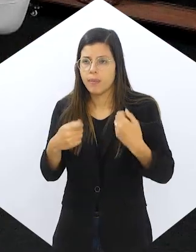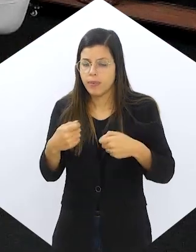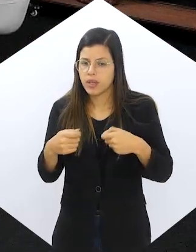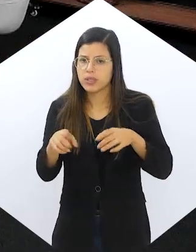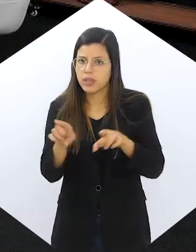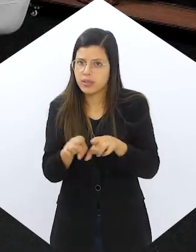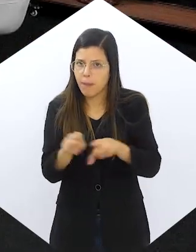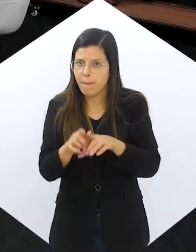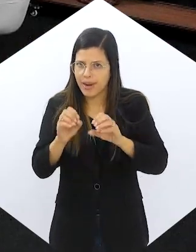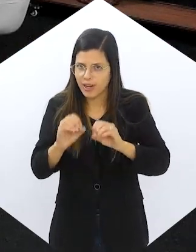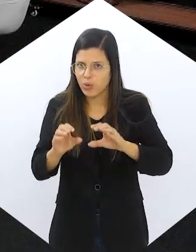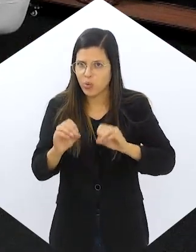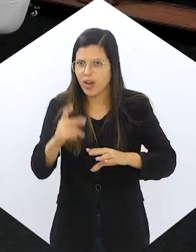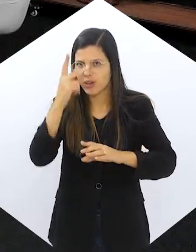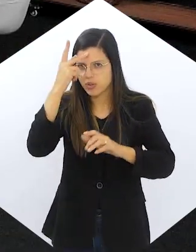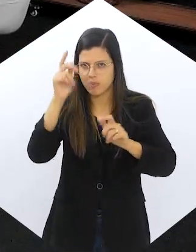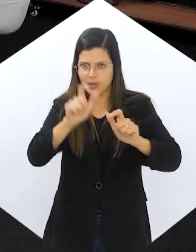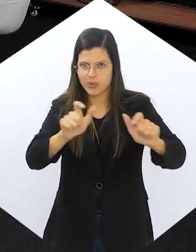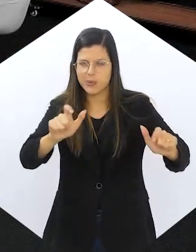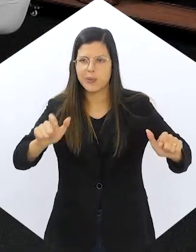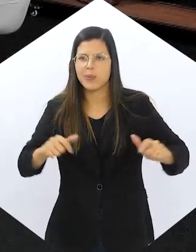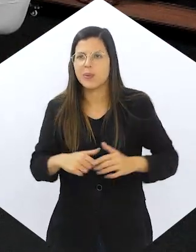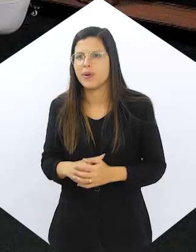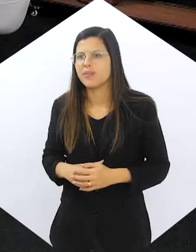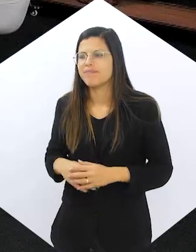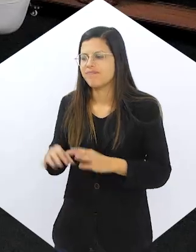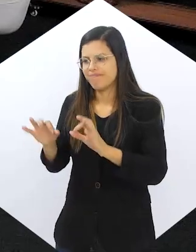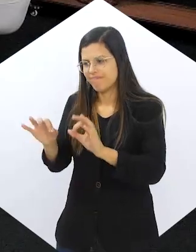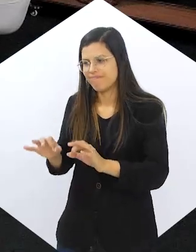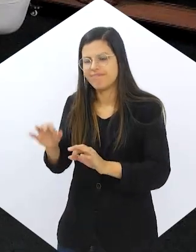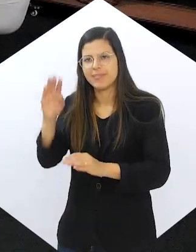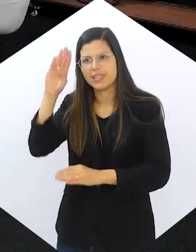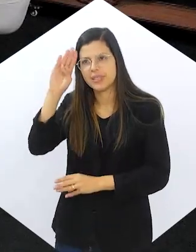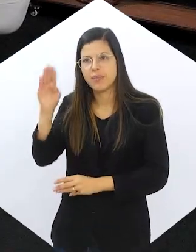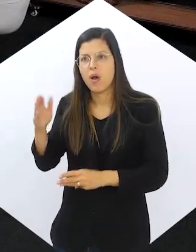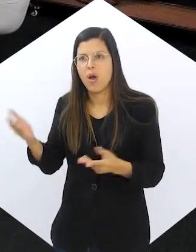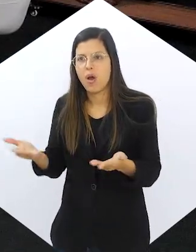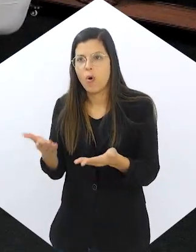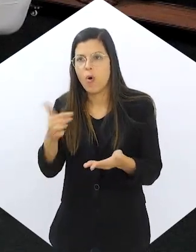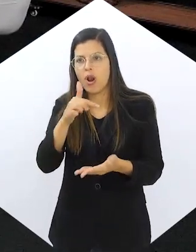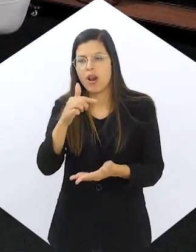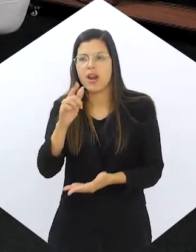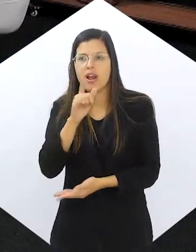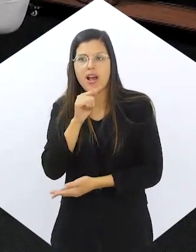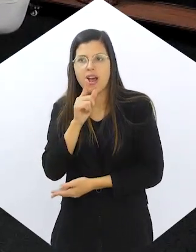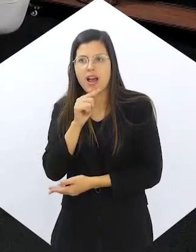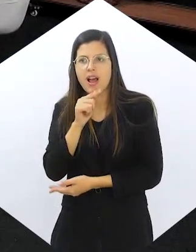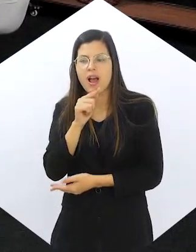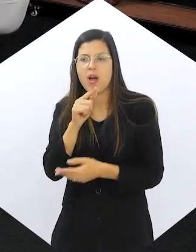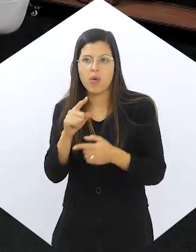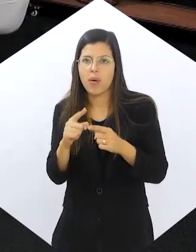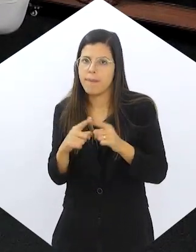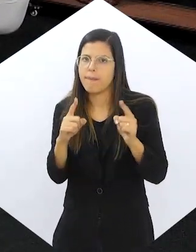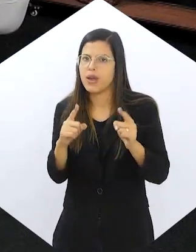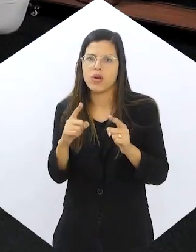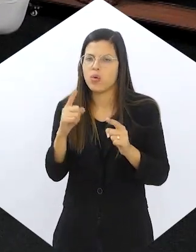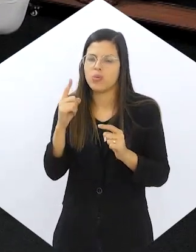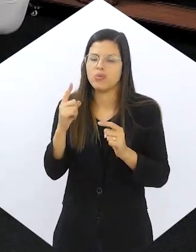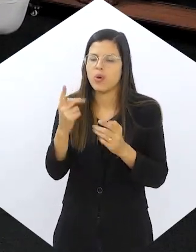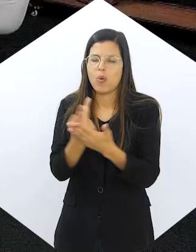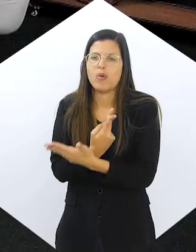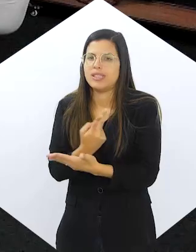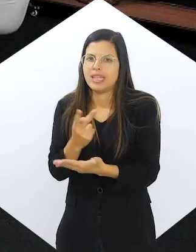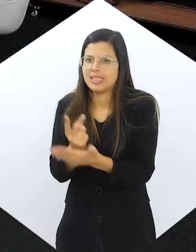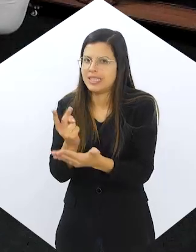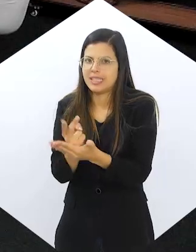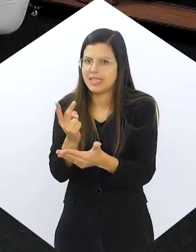Tem que educar os donos também. Exatamente. Com certeza, acho que é o principal. Agora, o Rudá foi beber água, mas é uma exceção, porque